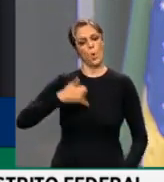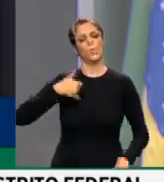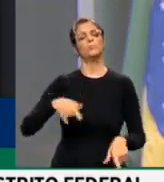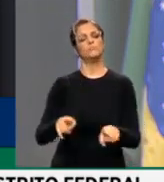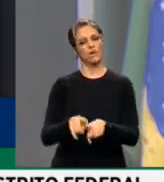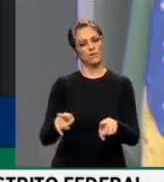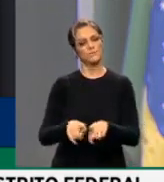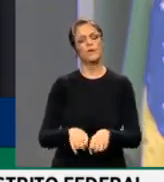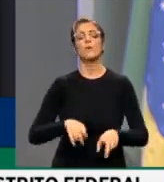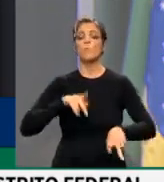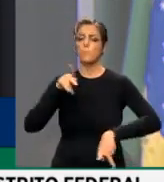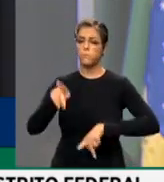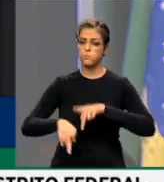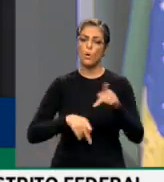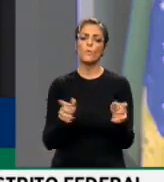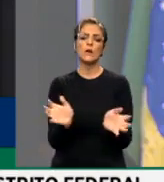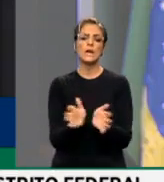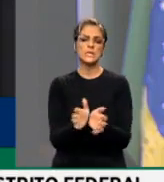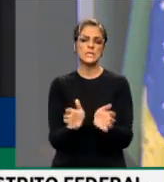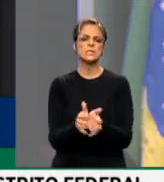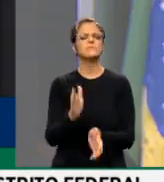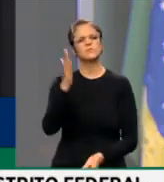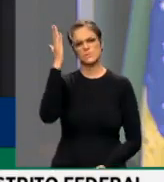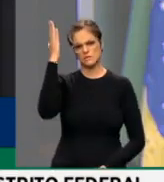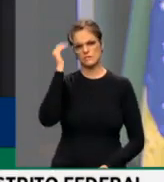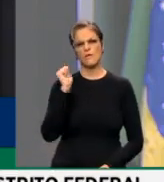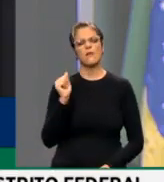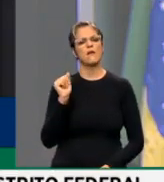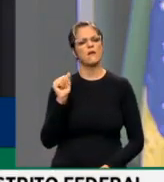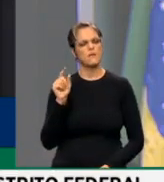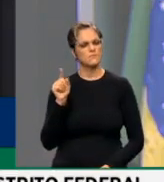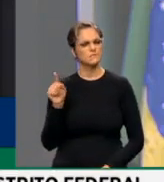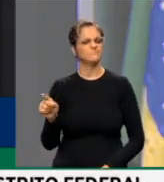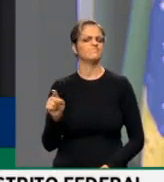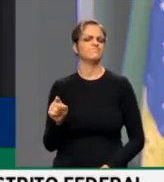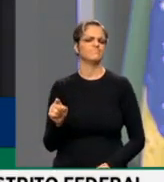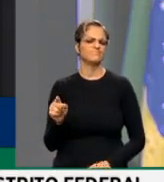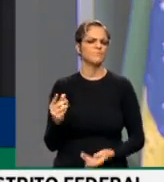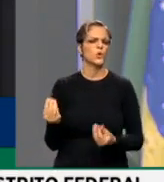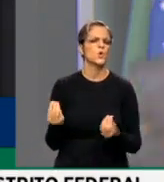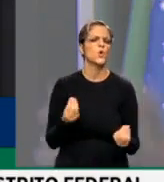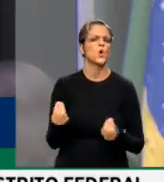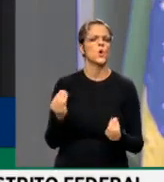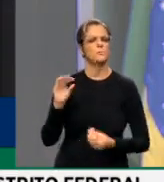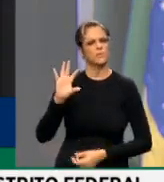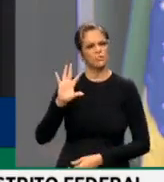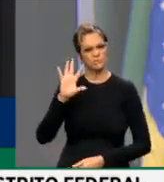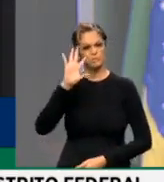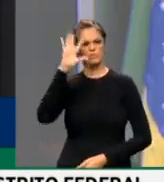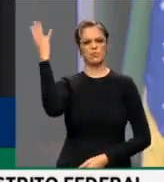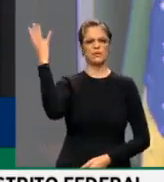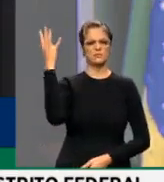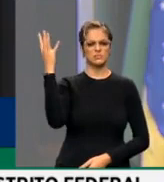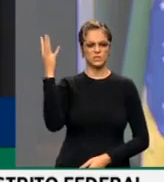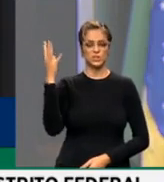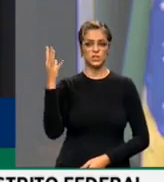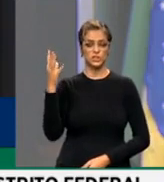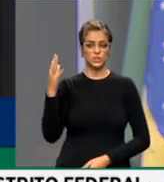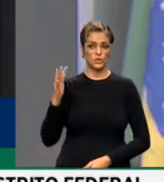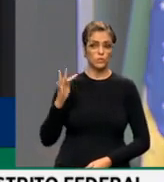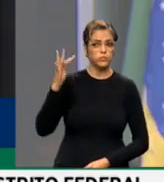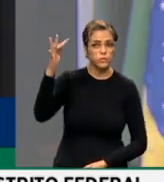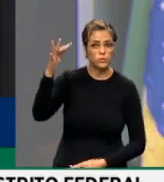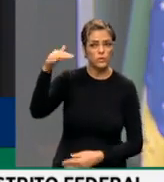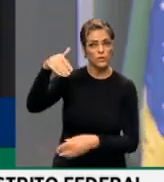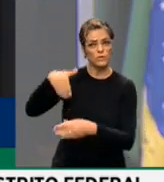certeza que o povo do Recife saberá decidir o nosso futuro candidato a